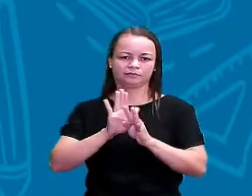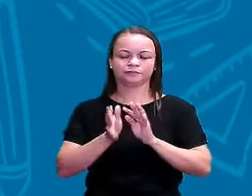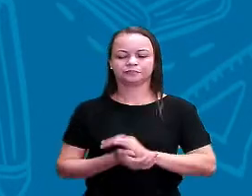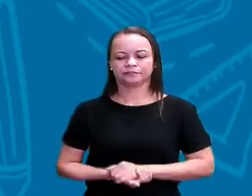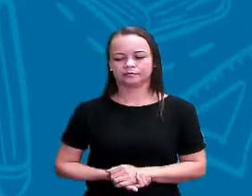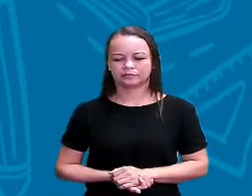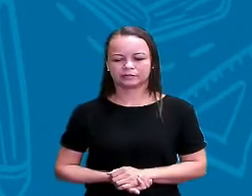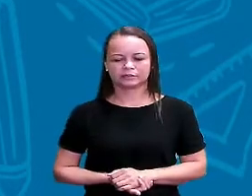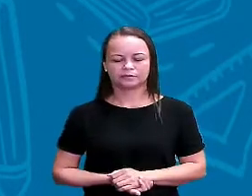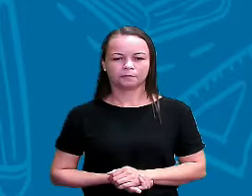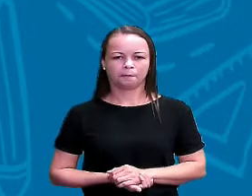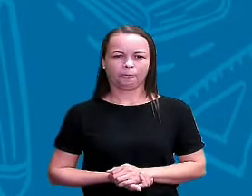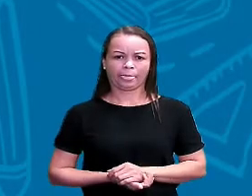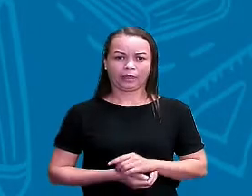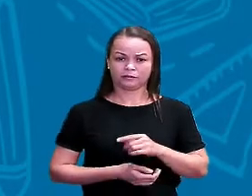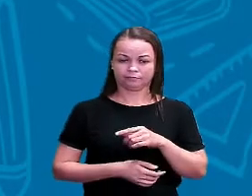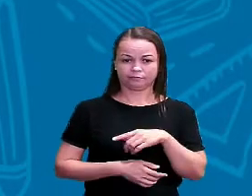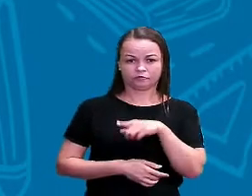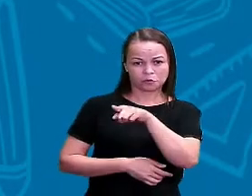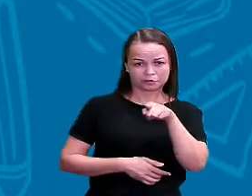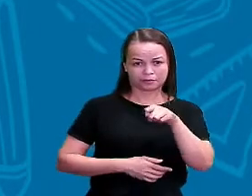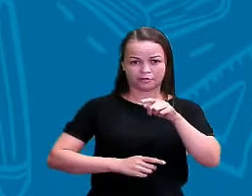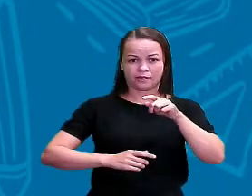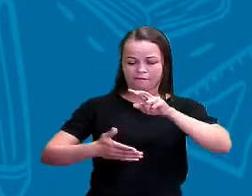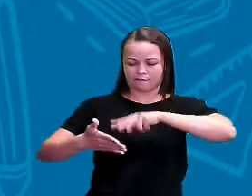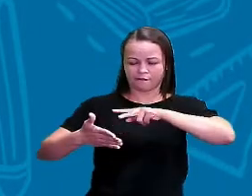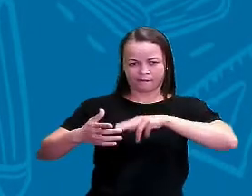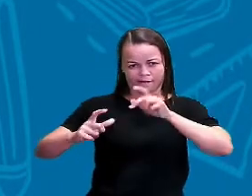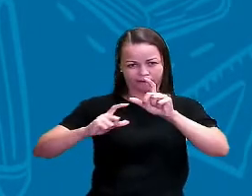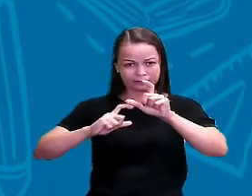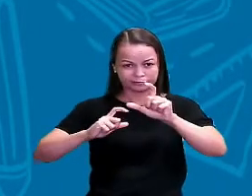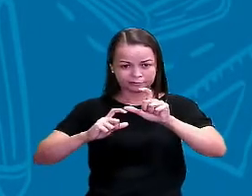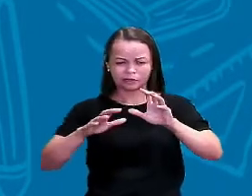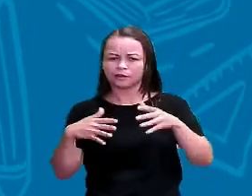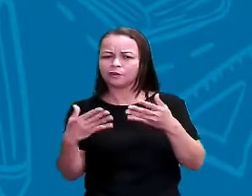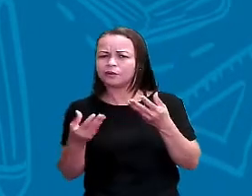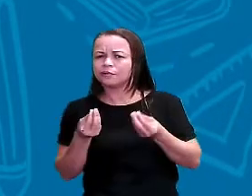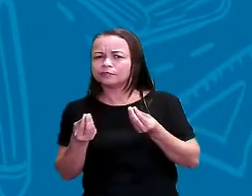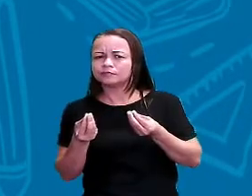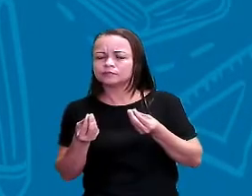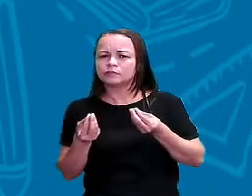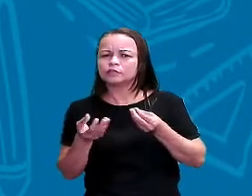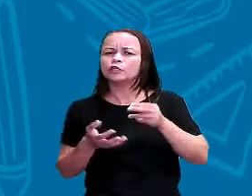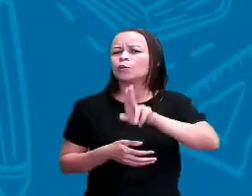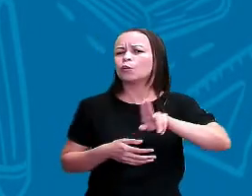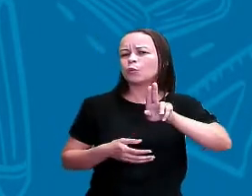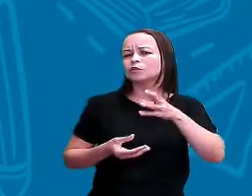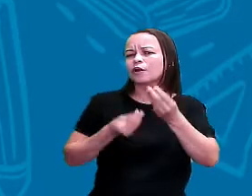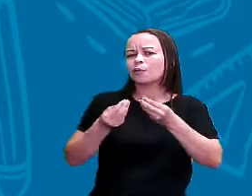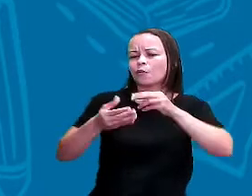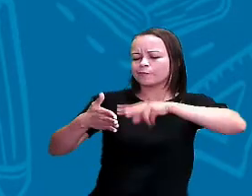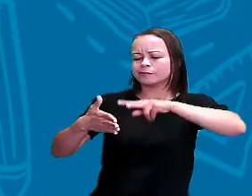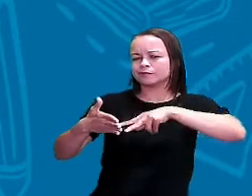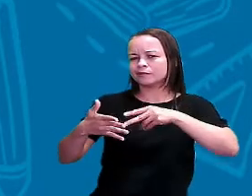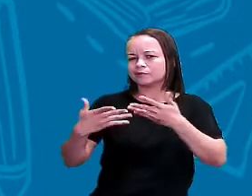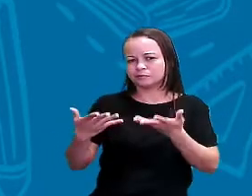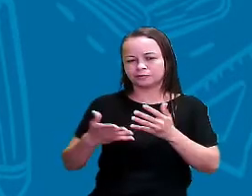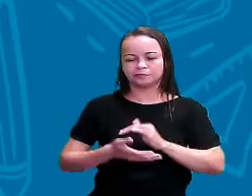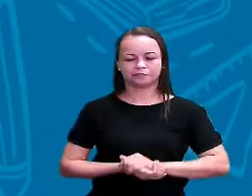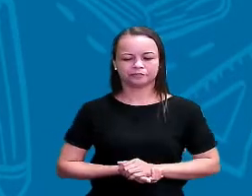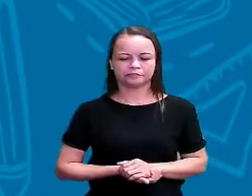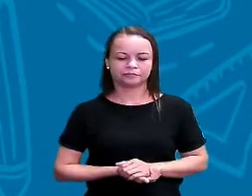E aí, você lê tirinhas? Você costuma ler tirinhas? Em quais situações você faz uso dessa leitura? E as